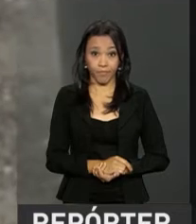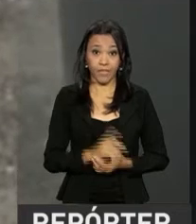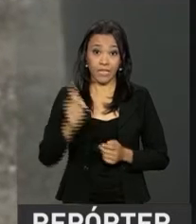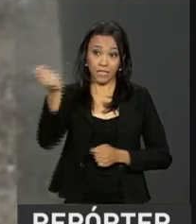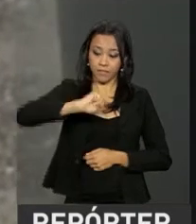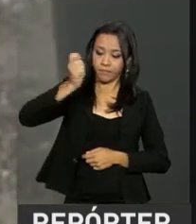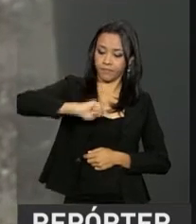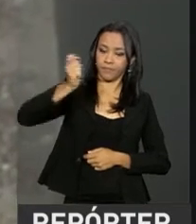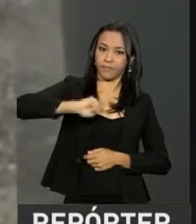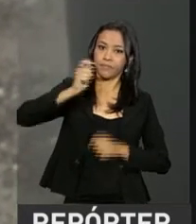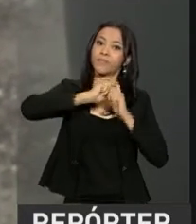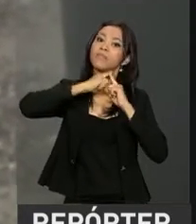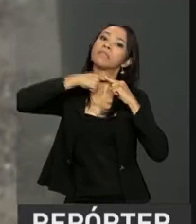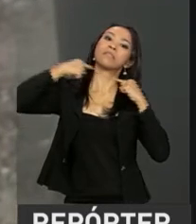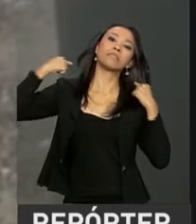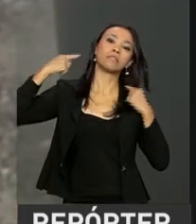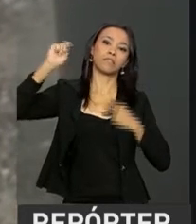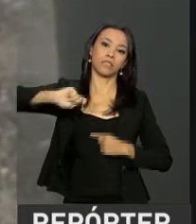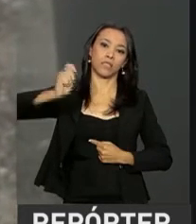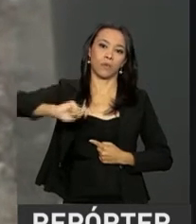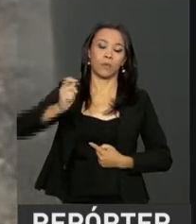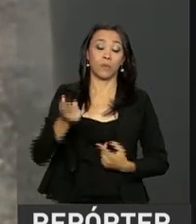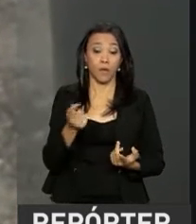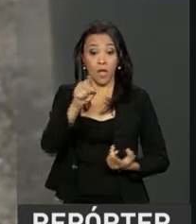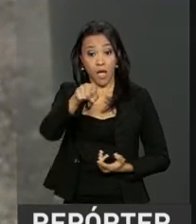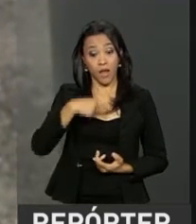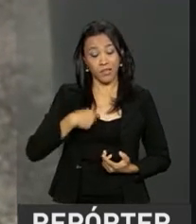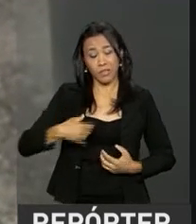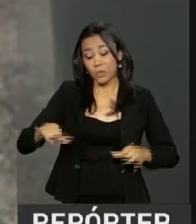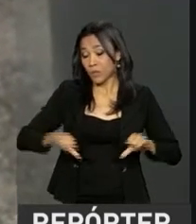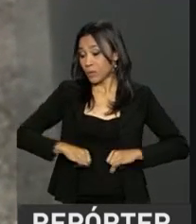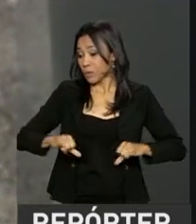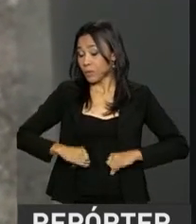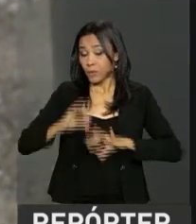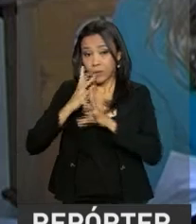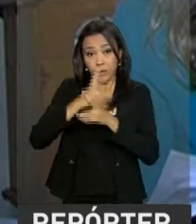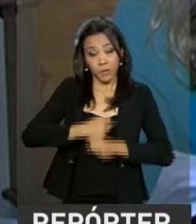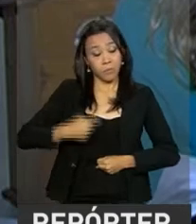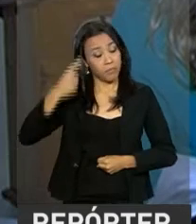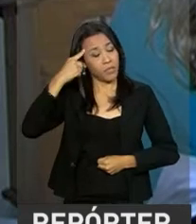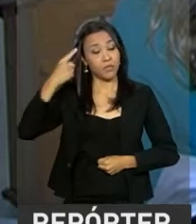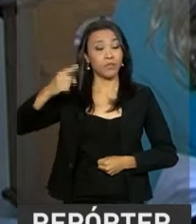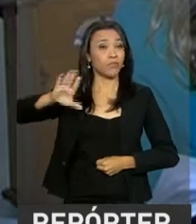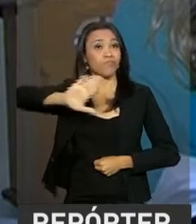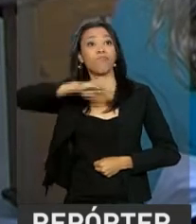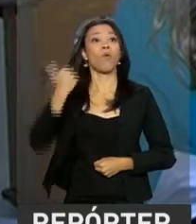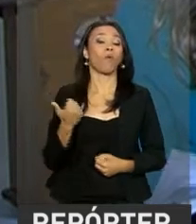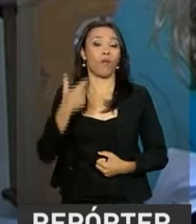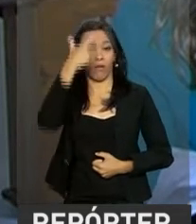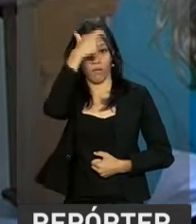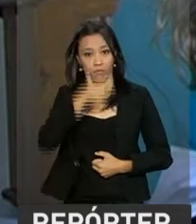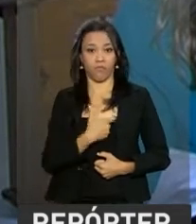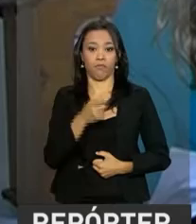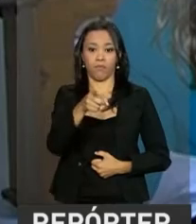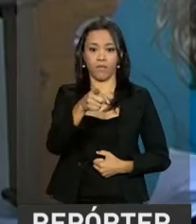A dor de Maria era tão grande que pensou em tirar a própria vida. Não via saída,